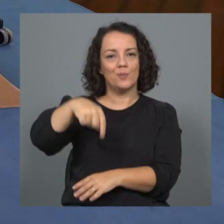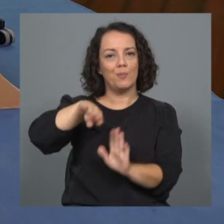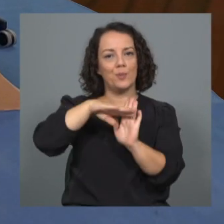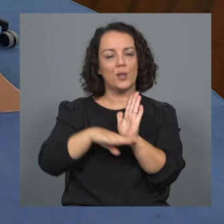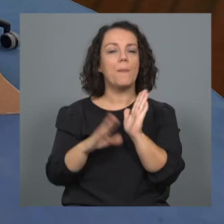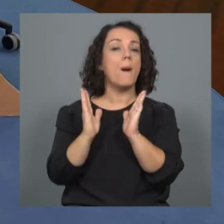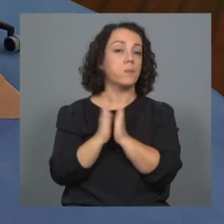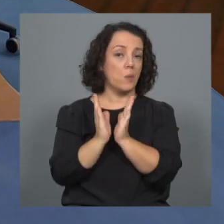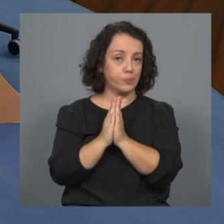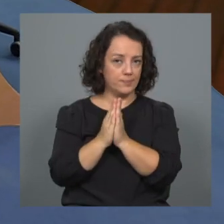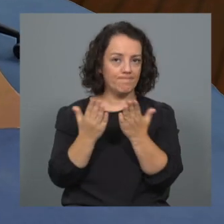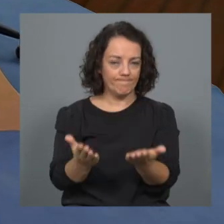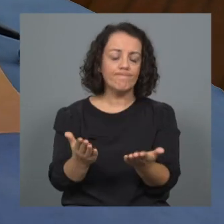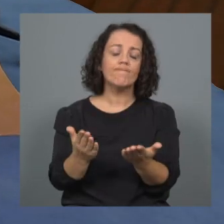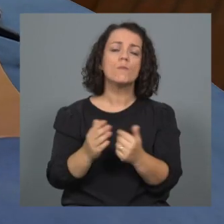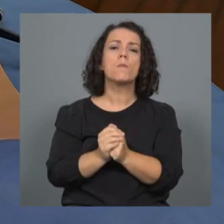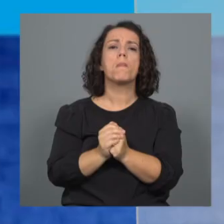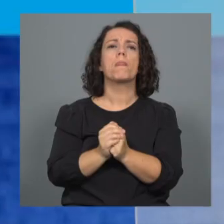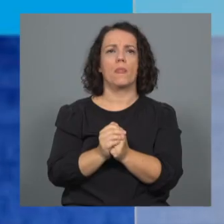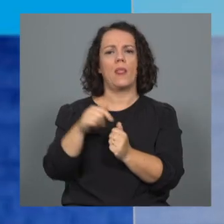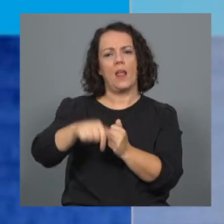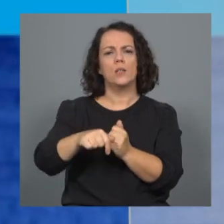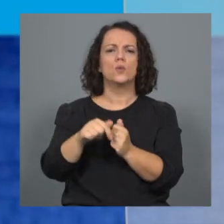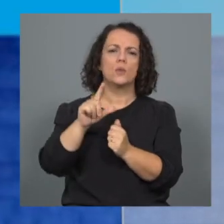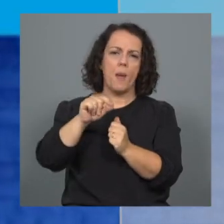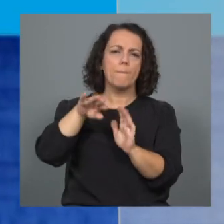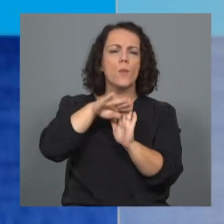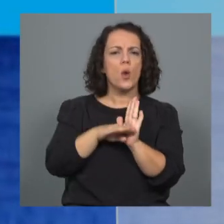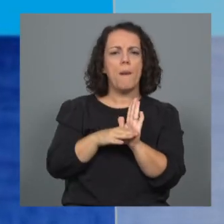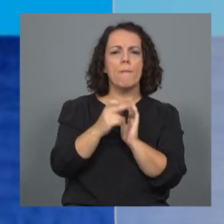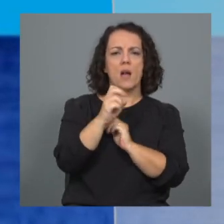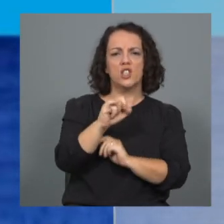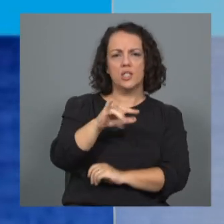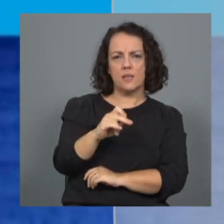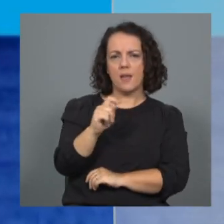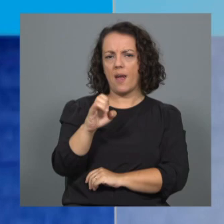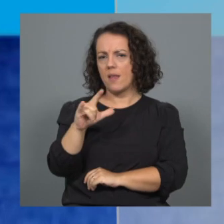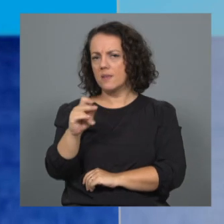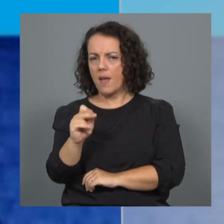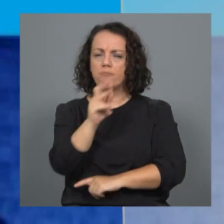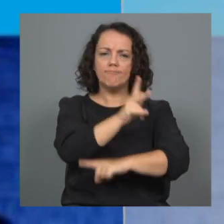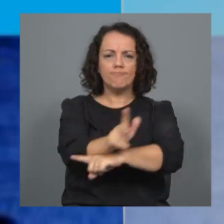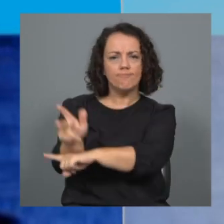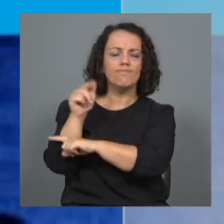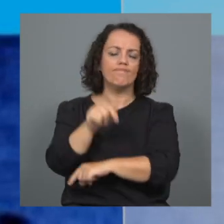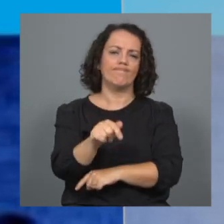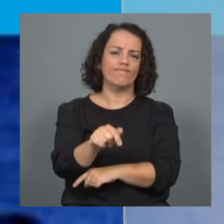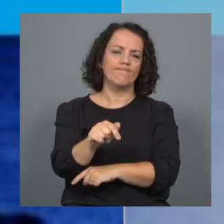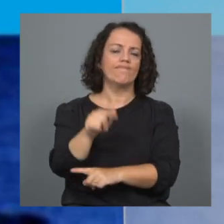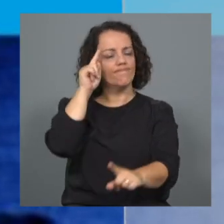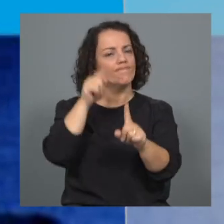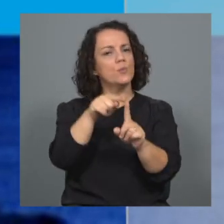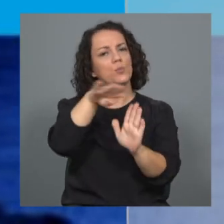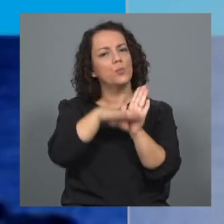programa Eclésia e vamos, na Agência Eclésia também, acompanhar de perto tudo aquilo que se passar nesta Praça Central.